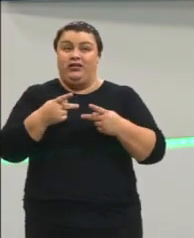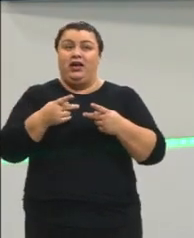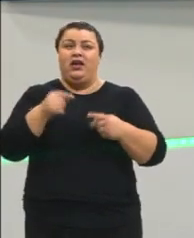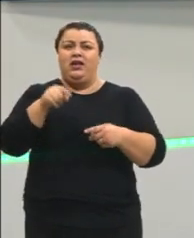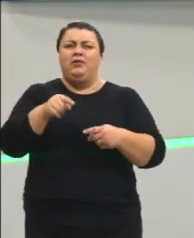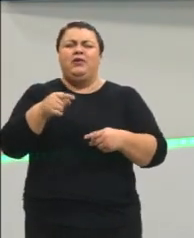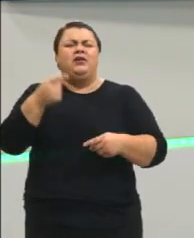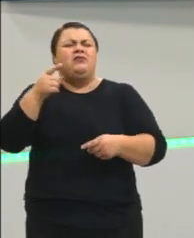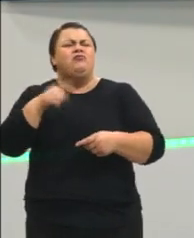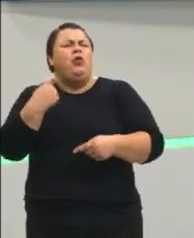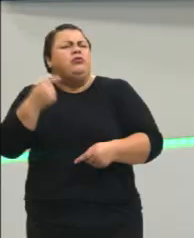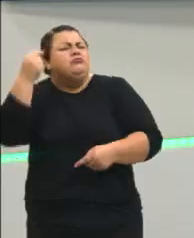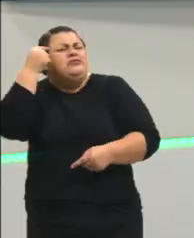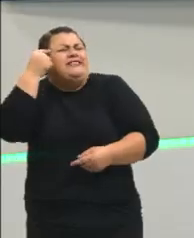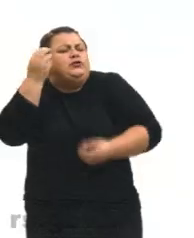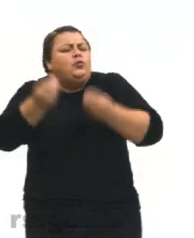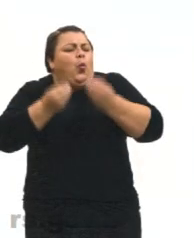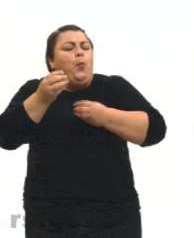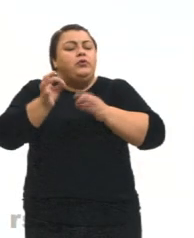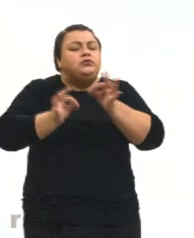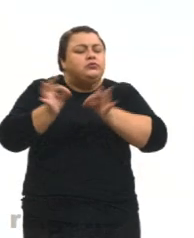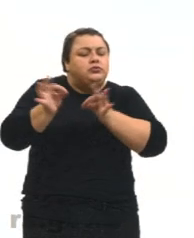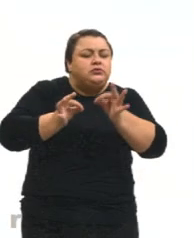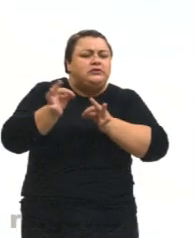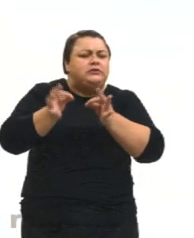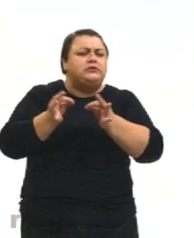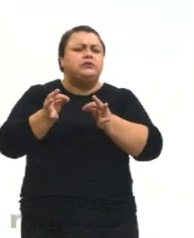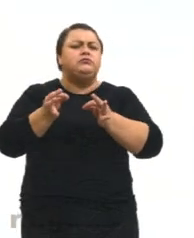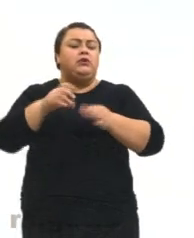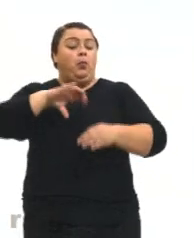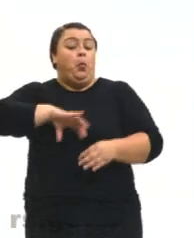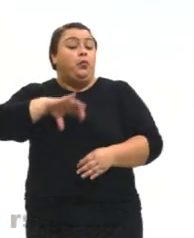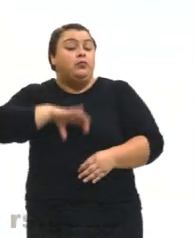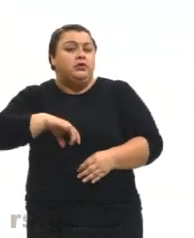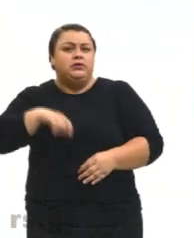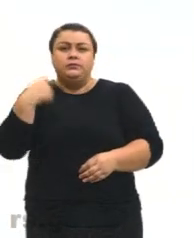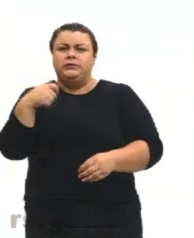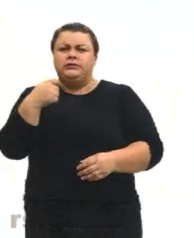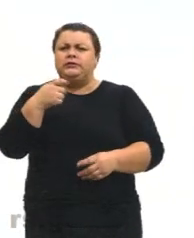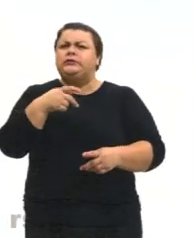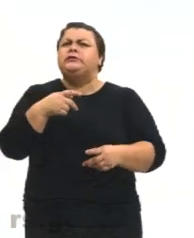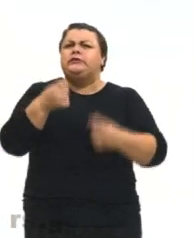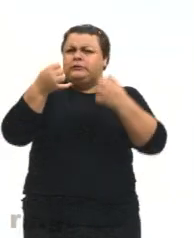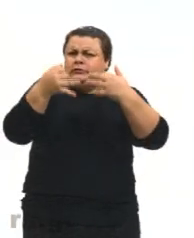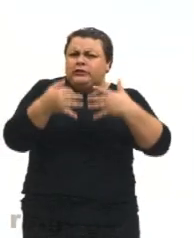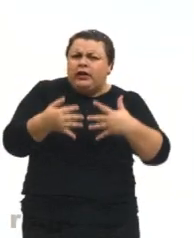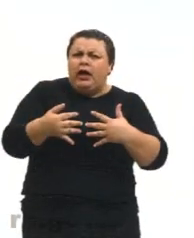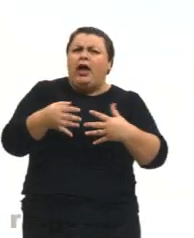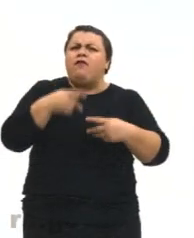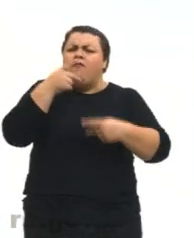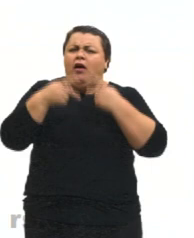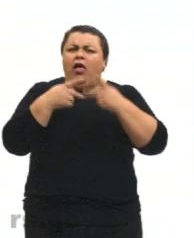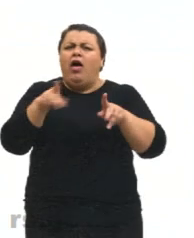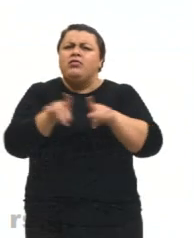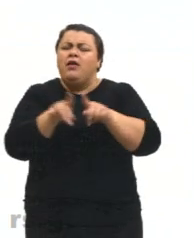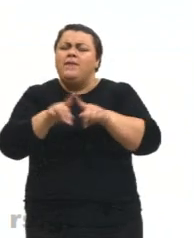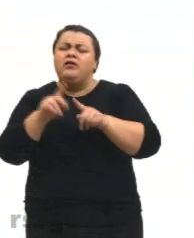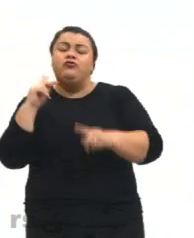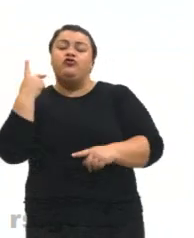para a gente pensar nessa organização de como é que funciona a língua portuguesa a gente precisa falar um pouquinho sobre